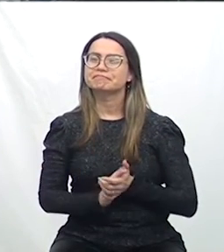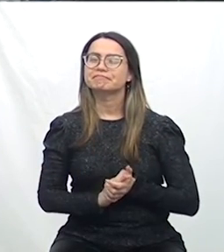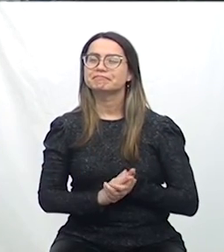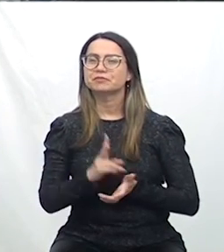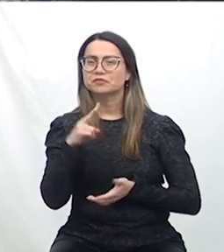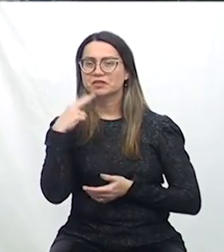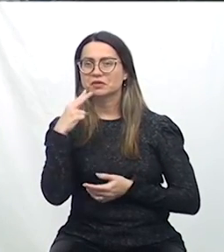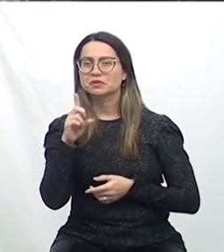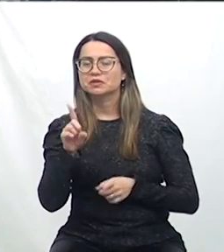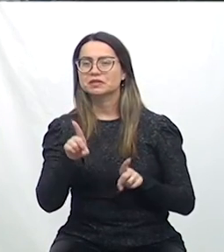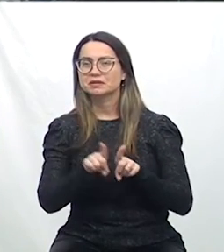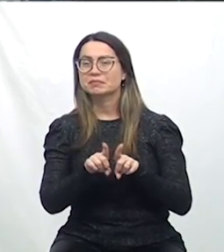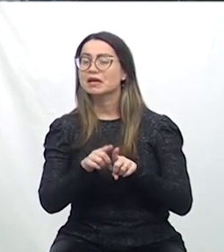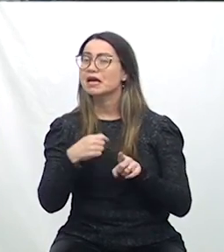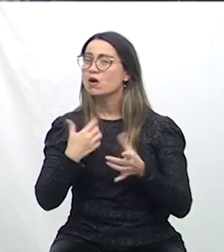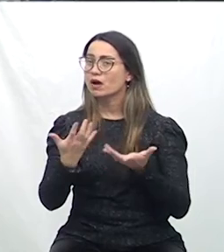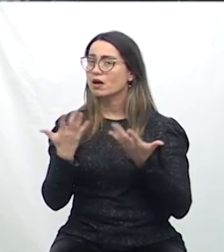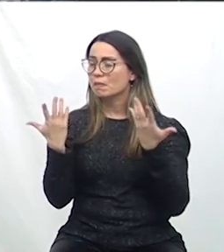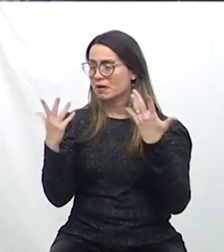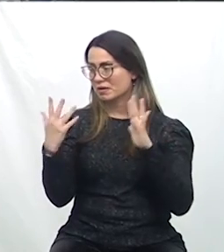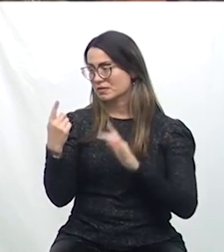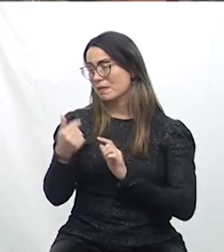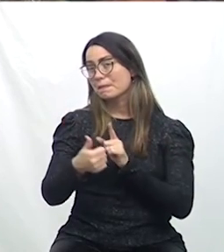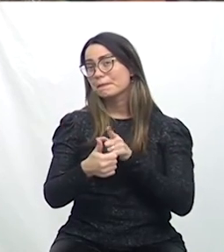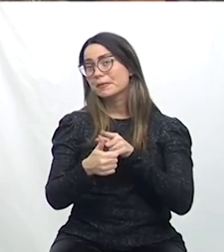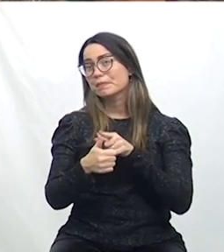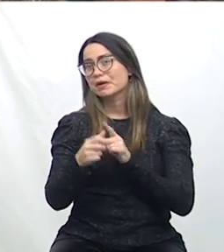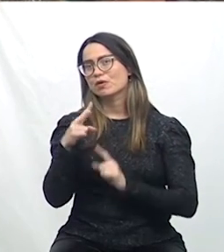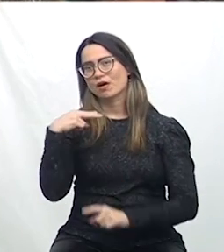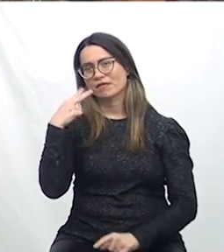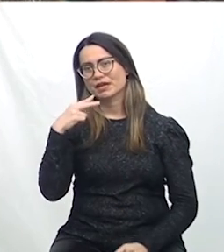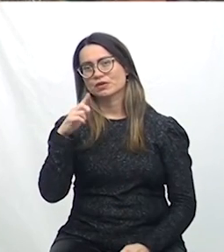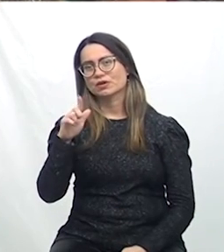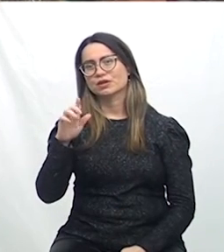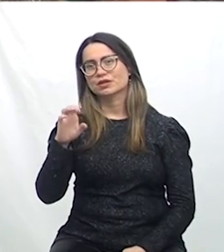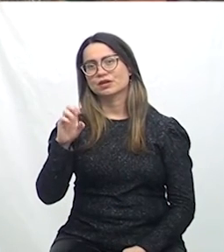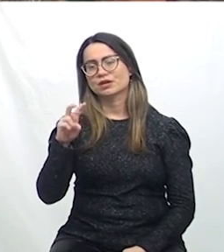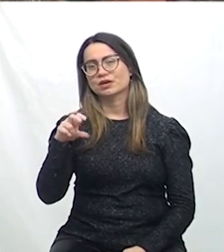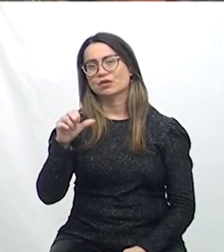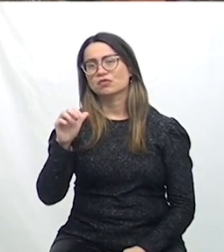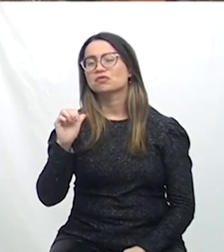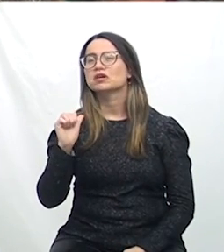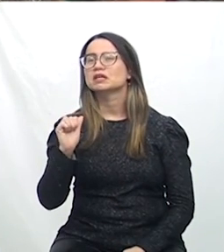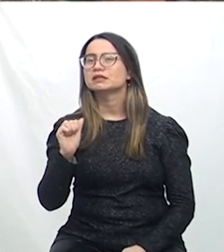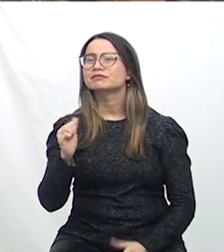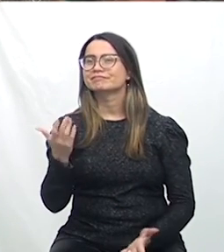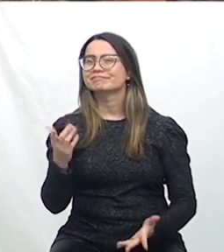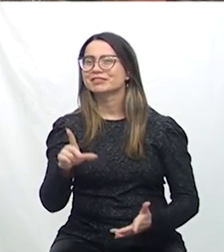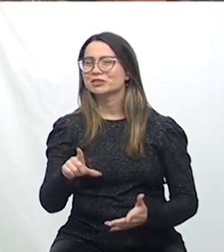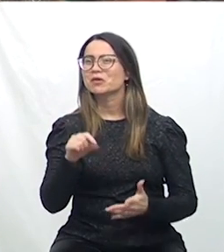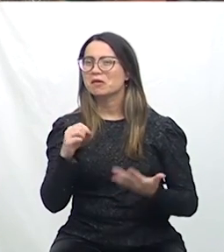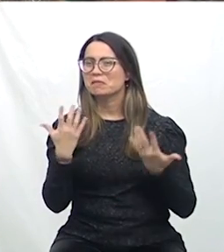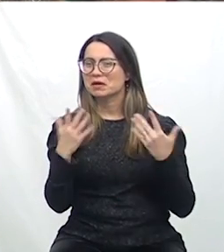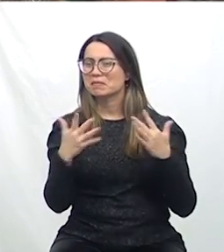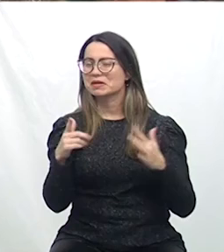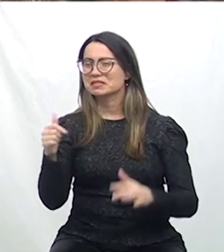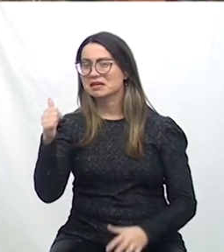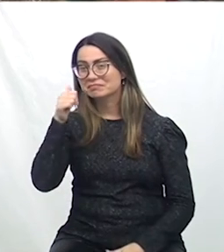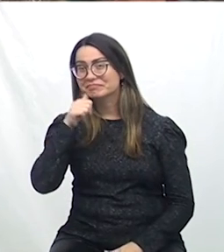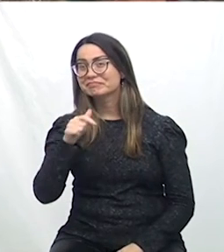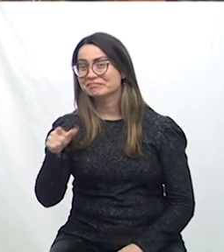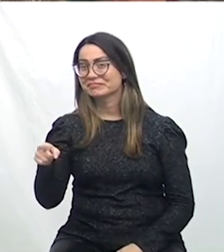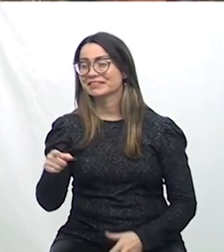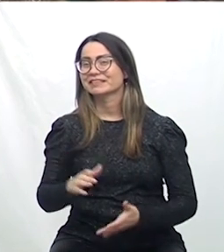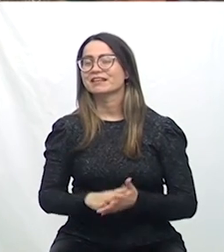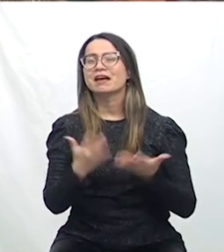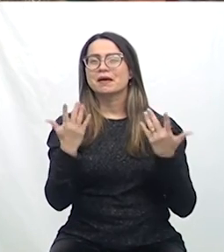pela proposta de moção de aplauso, muito importante valorizar o nosso esporte local e parabenizar